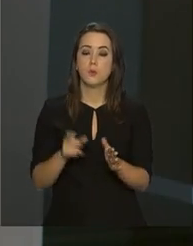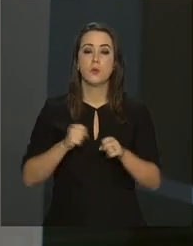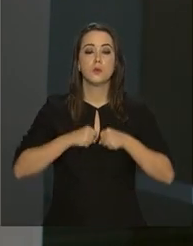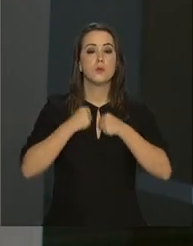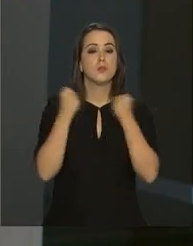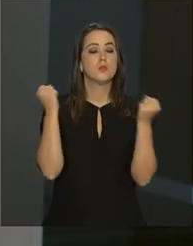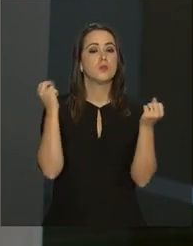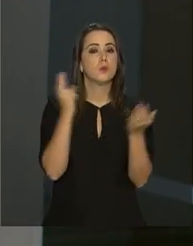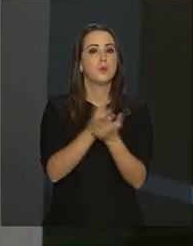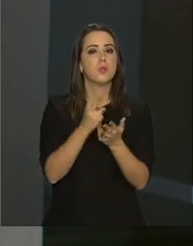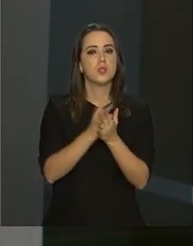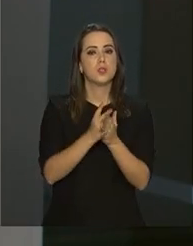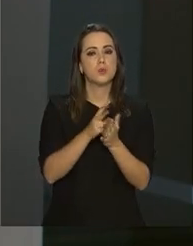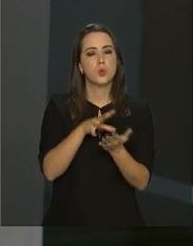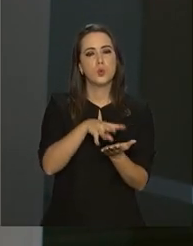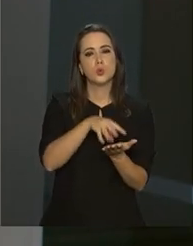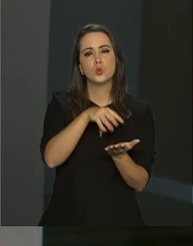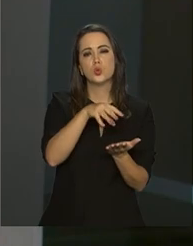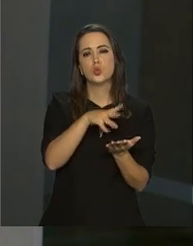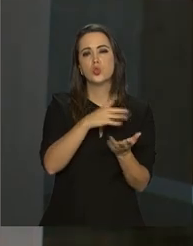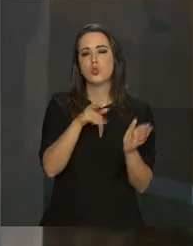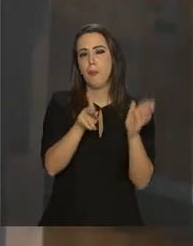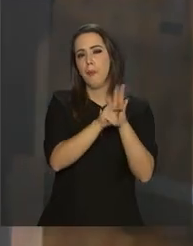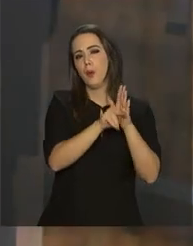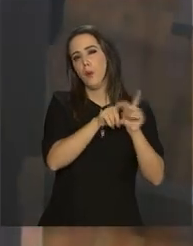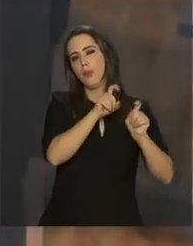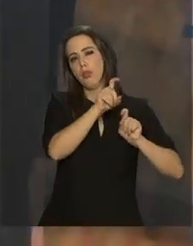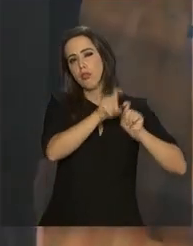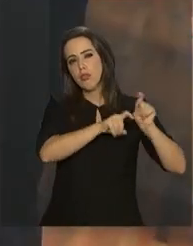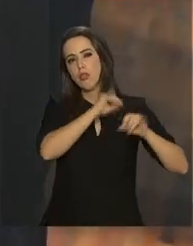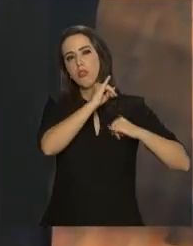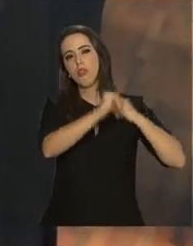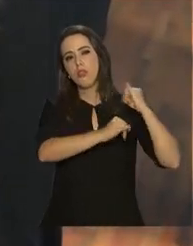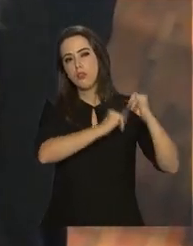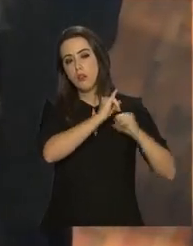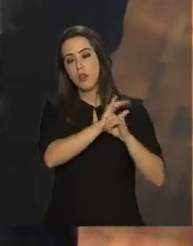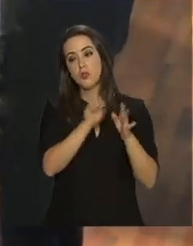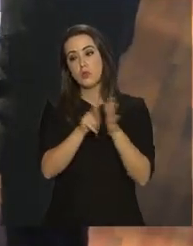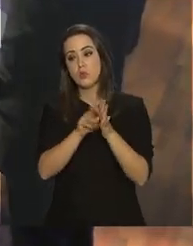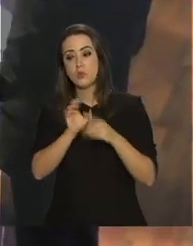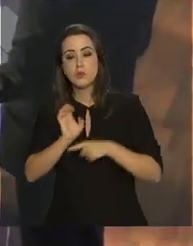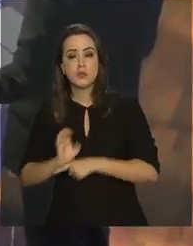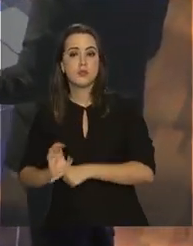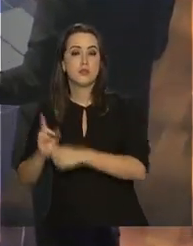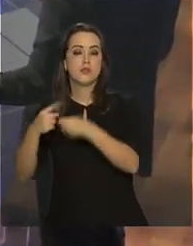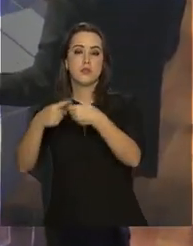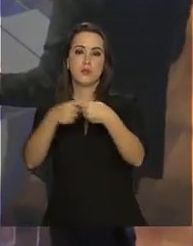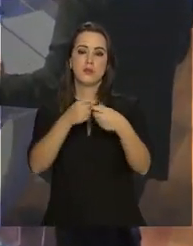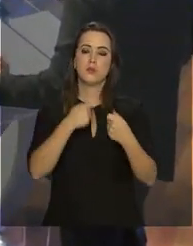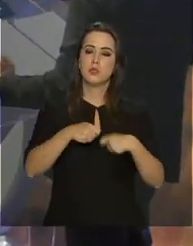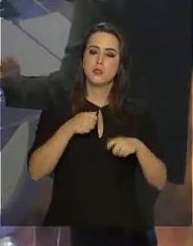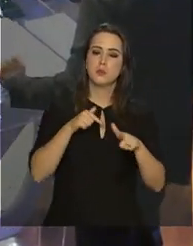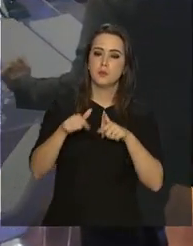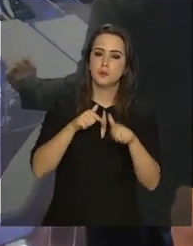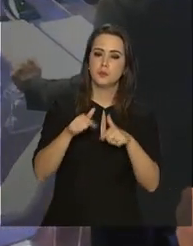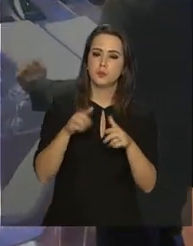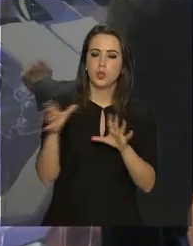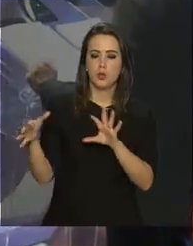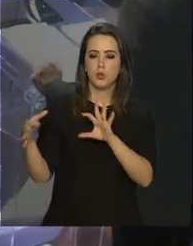esforço de digitalização de serviços é feito por estados e municípios. Por isso, precisamos trabalhar de forma